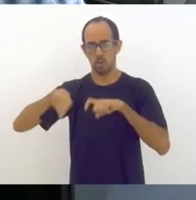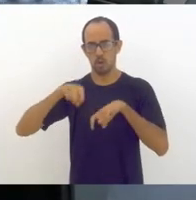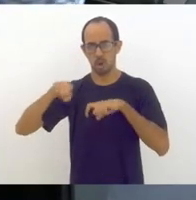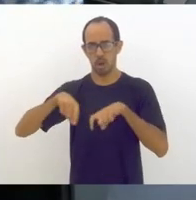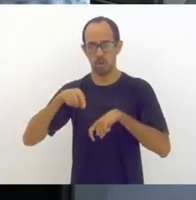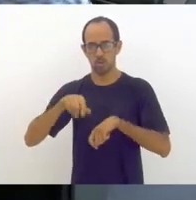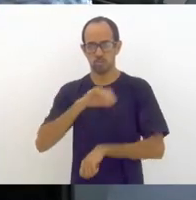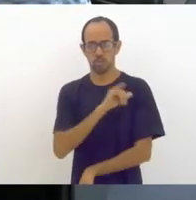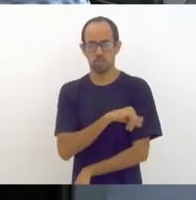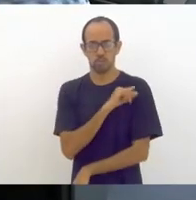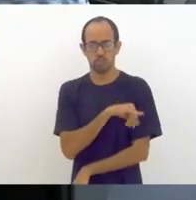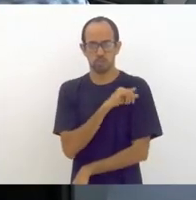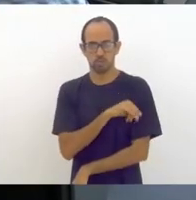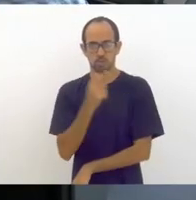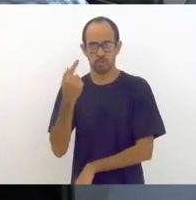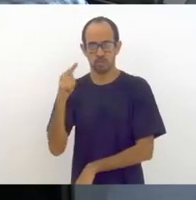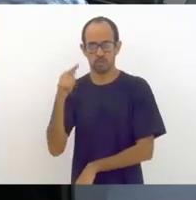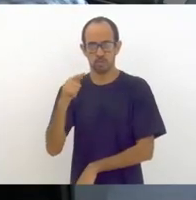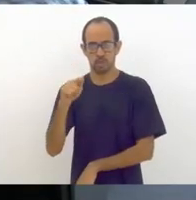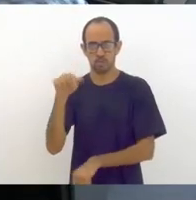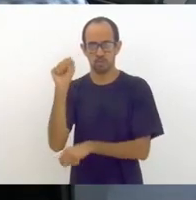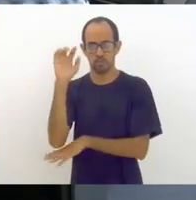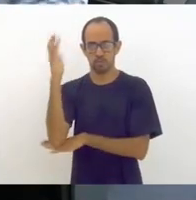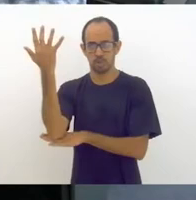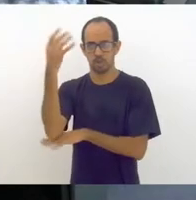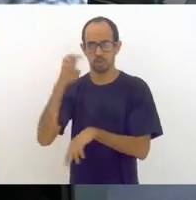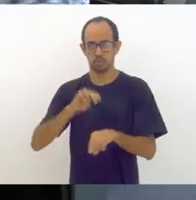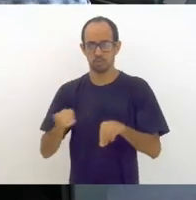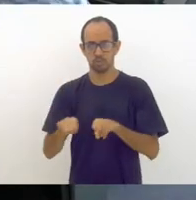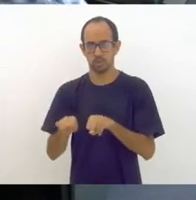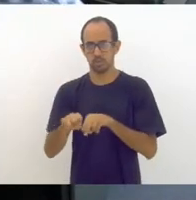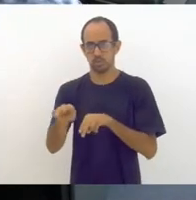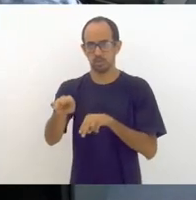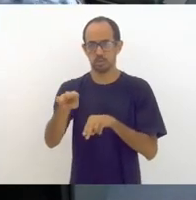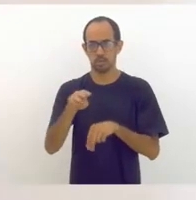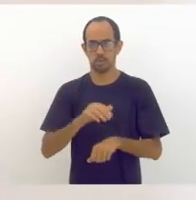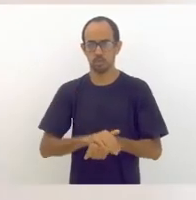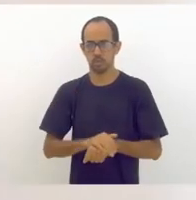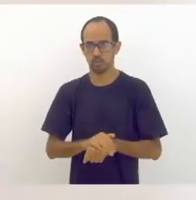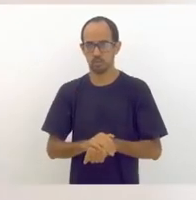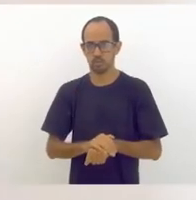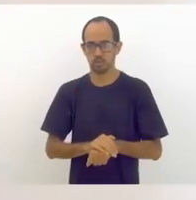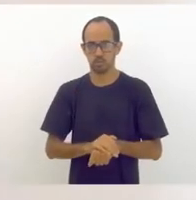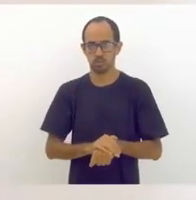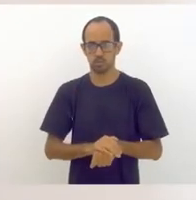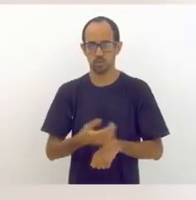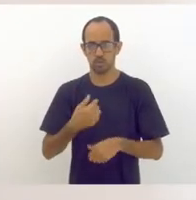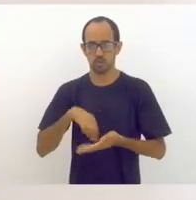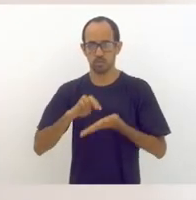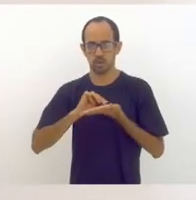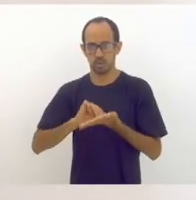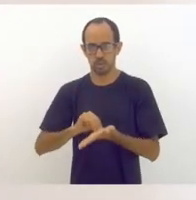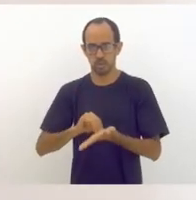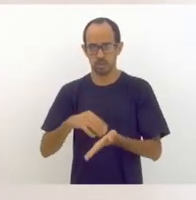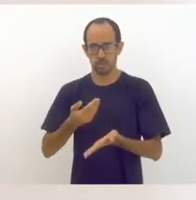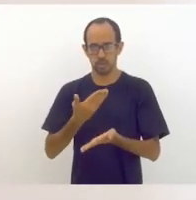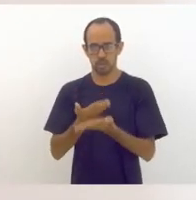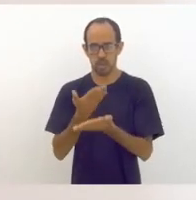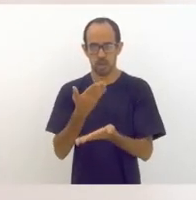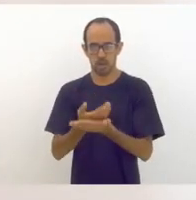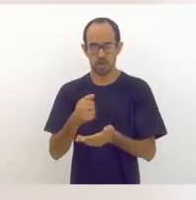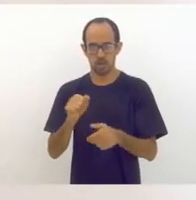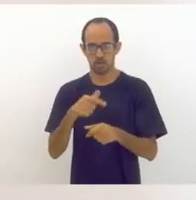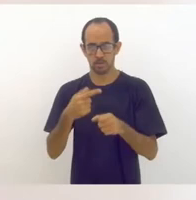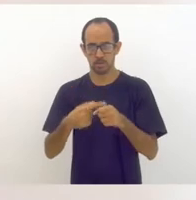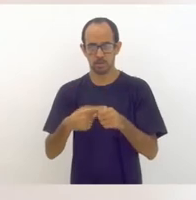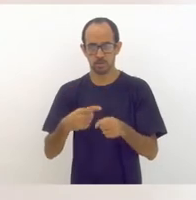Gestão Ambiental no Instituto Três Rios, ou seja, na cidade de Três Rios. Eu, apesar de dar aula na cidade de Três Rios e